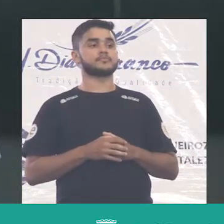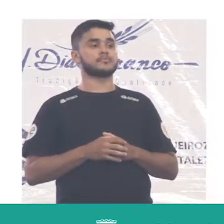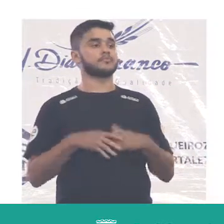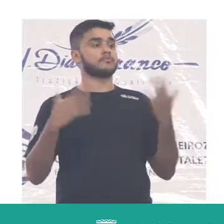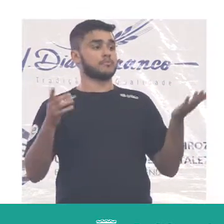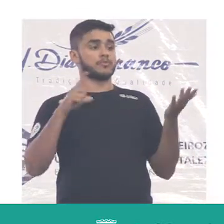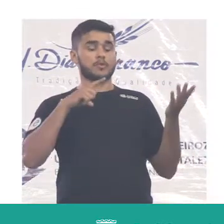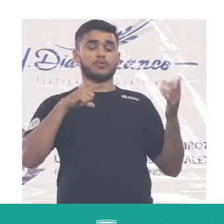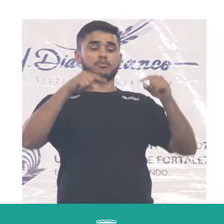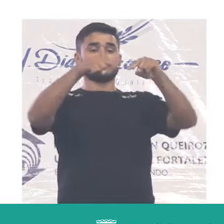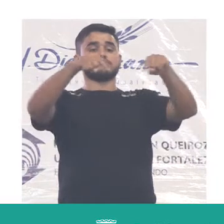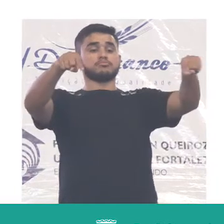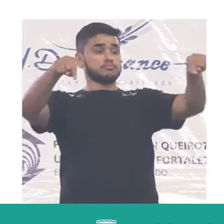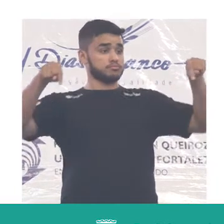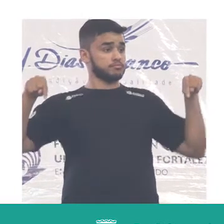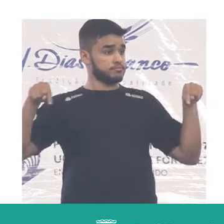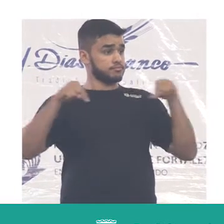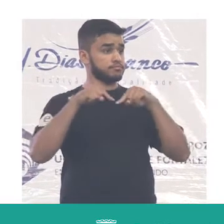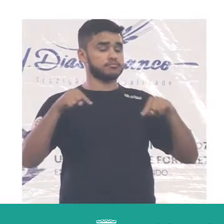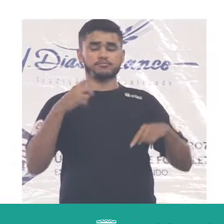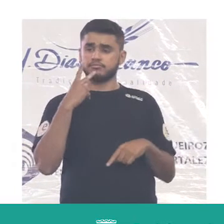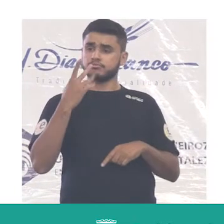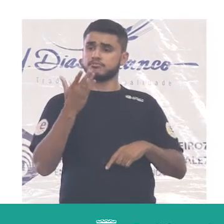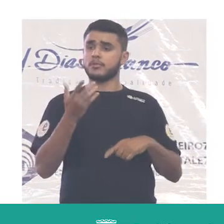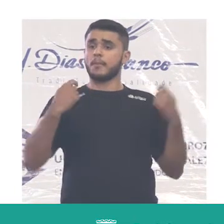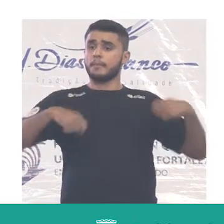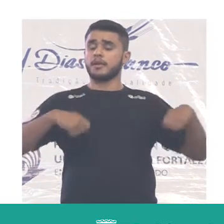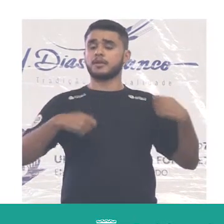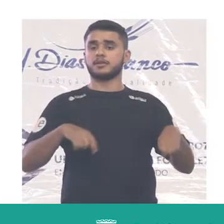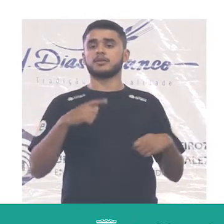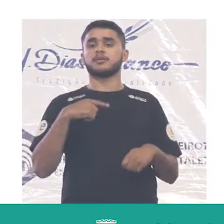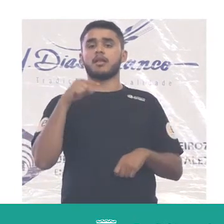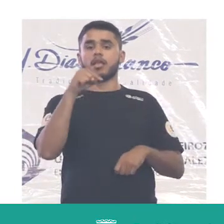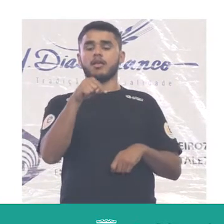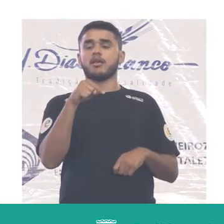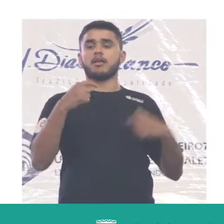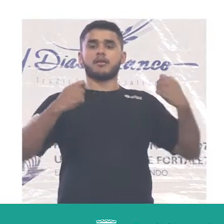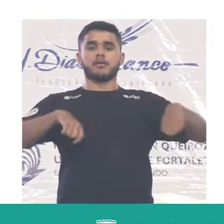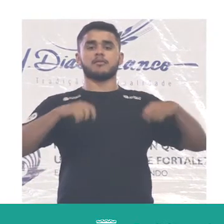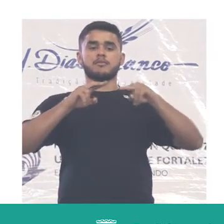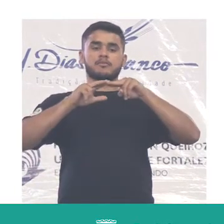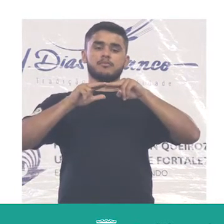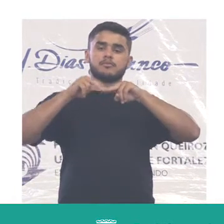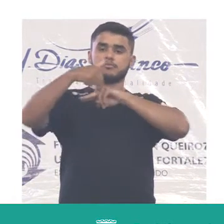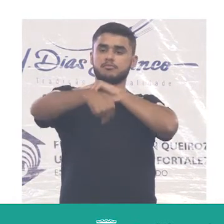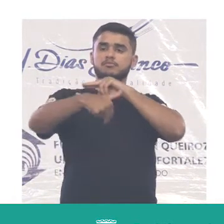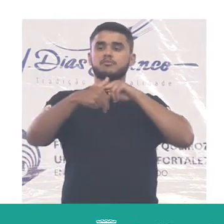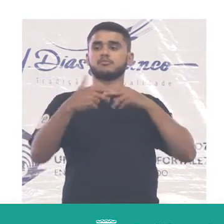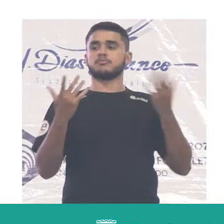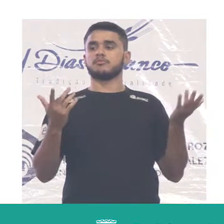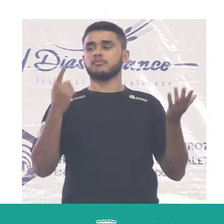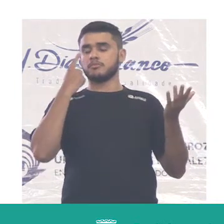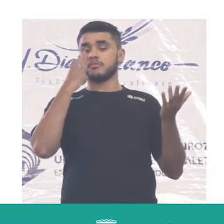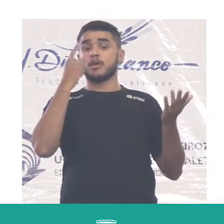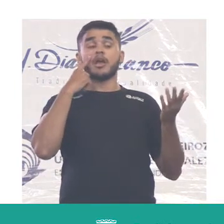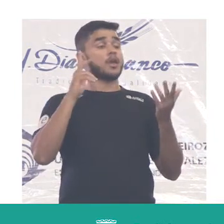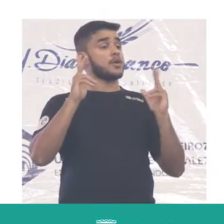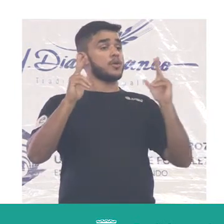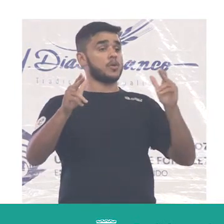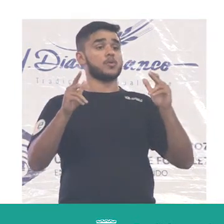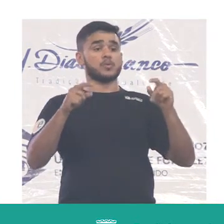em um terreno, deseja-se instalar uma piscina com o formato de um